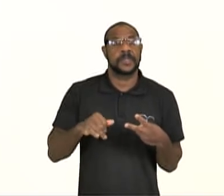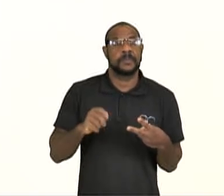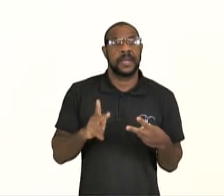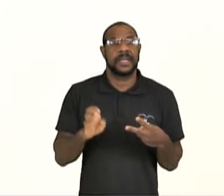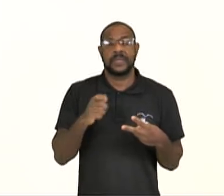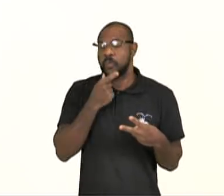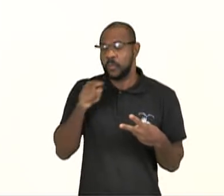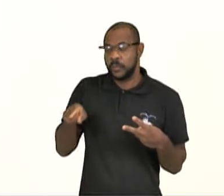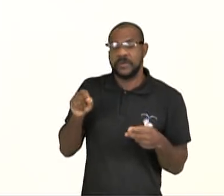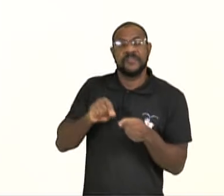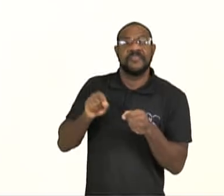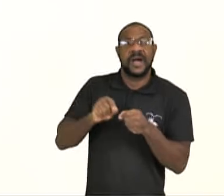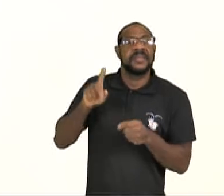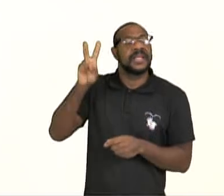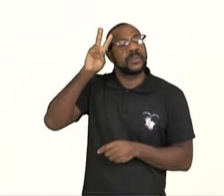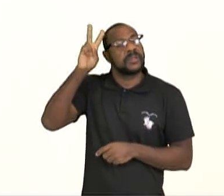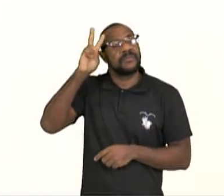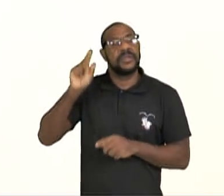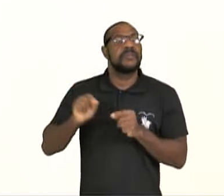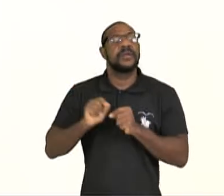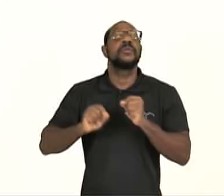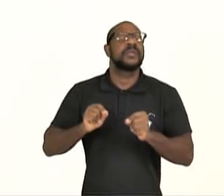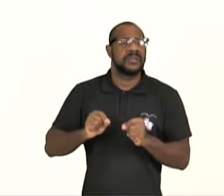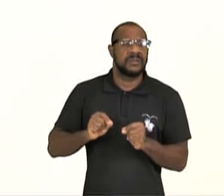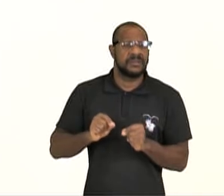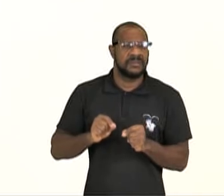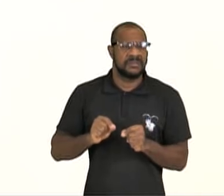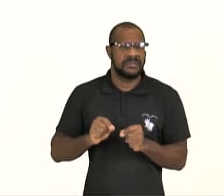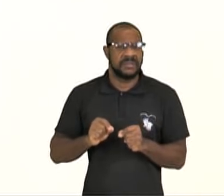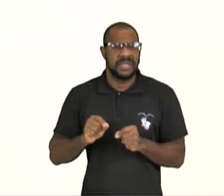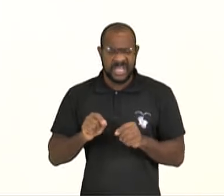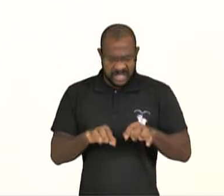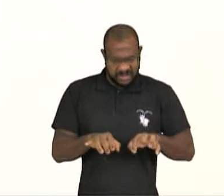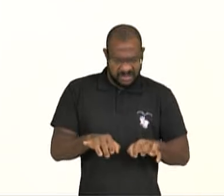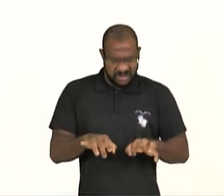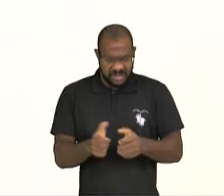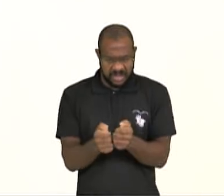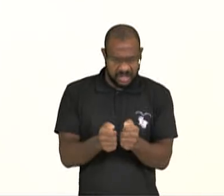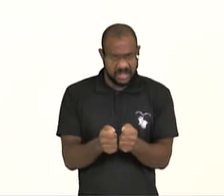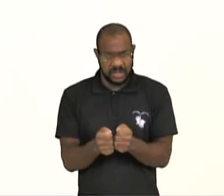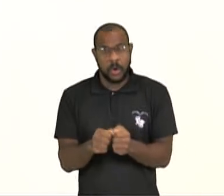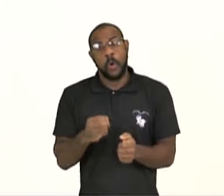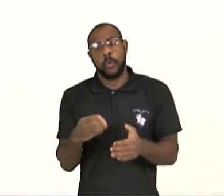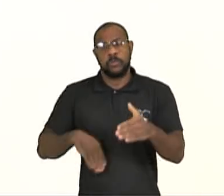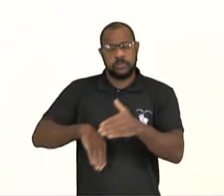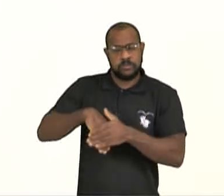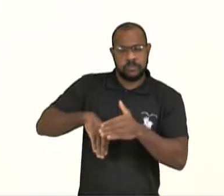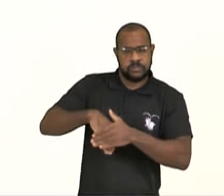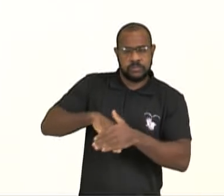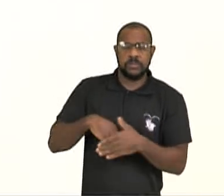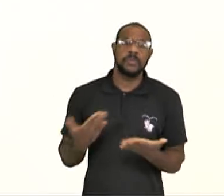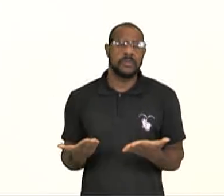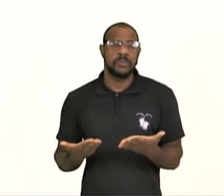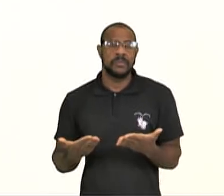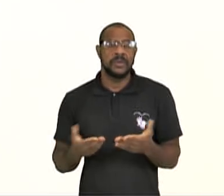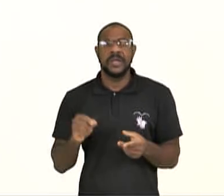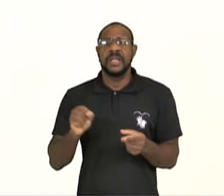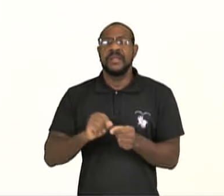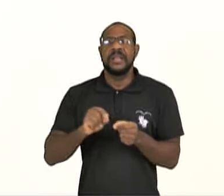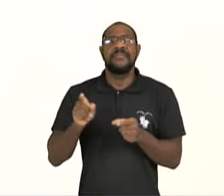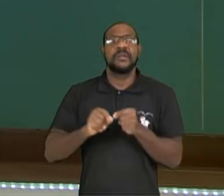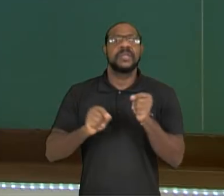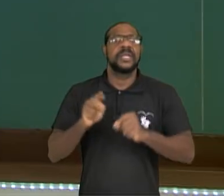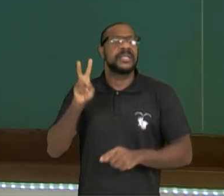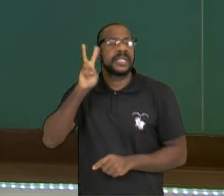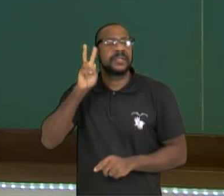às segundas-feiras? Ele joga em seu computador ou ele joga futebol? O que ele faz nas segundas? Para